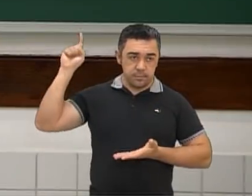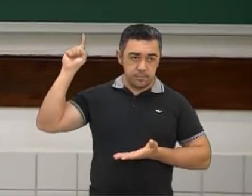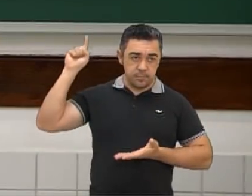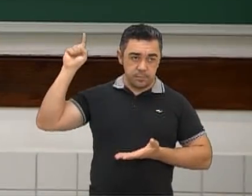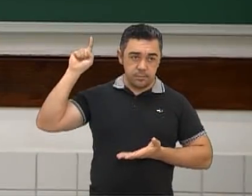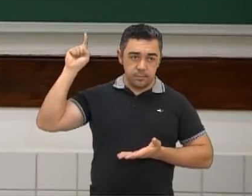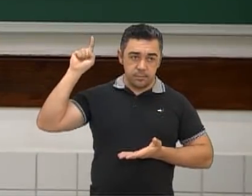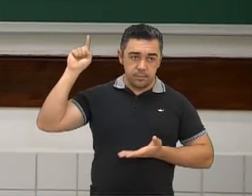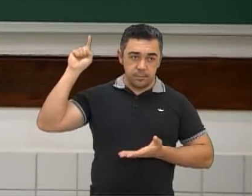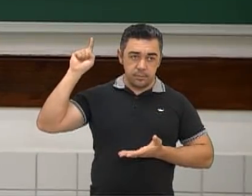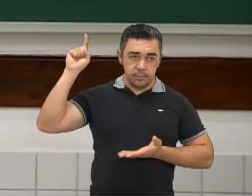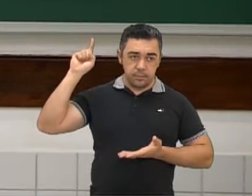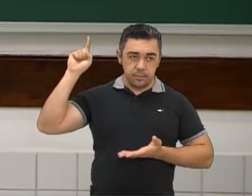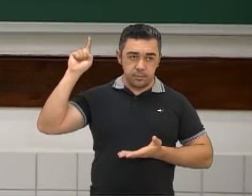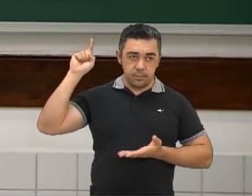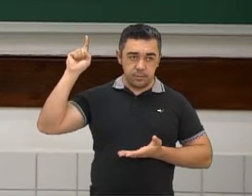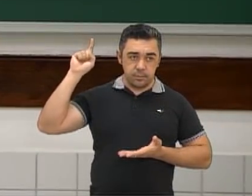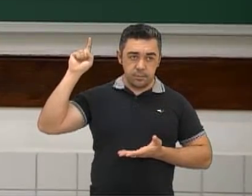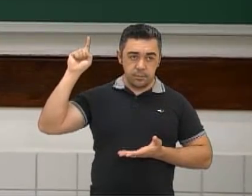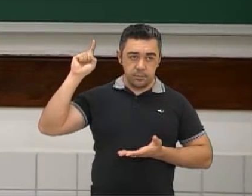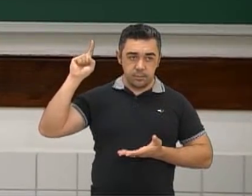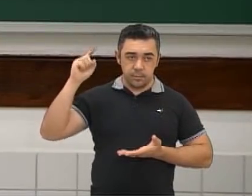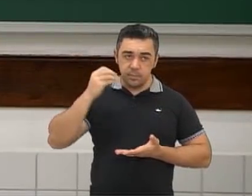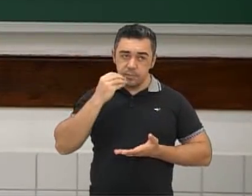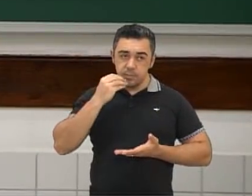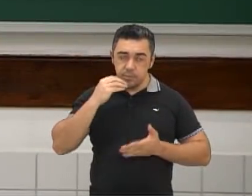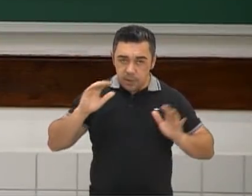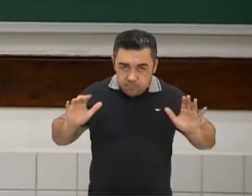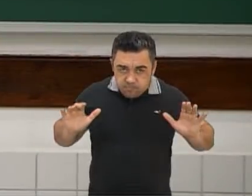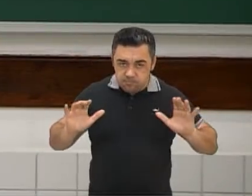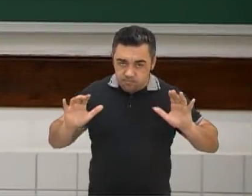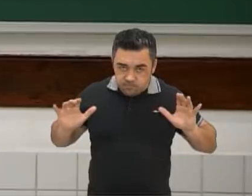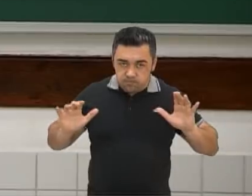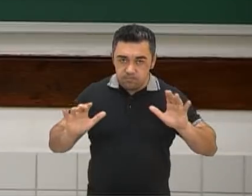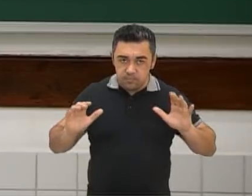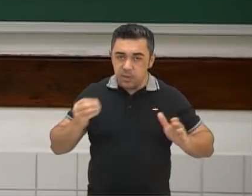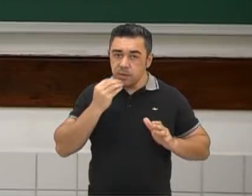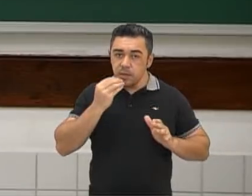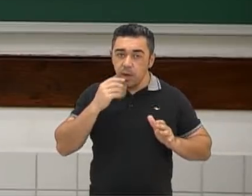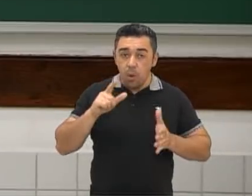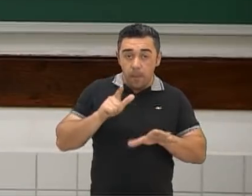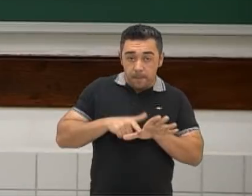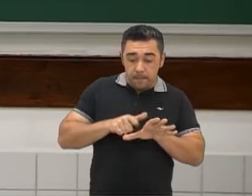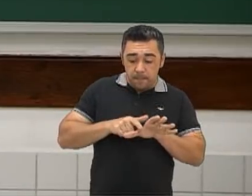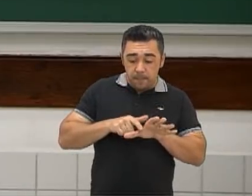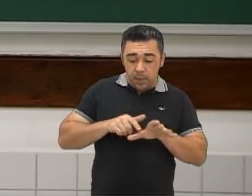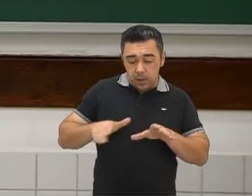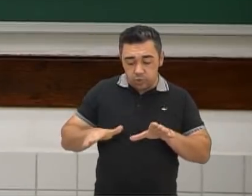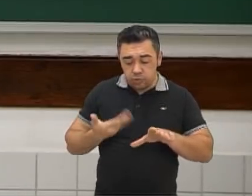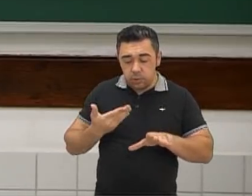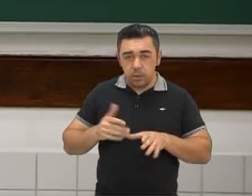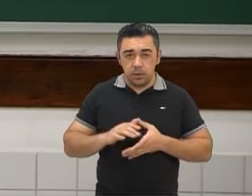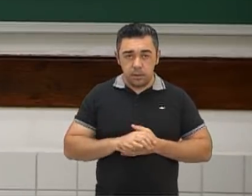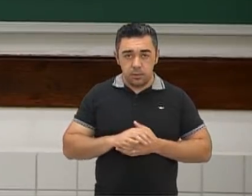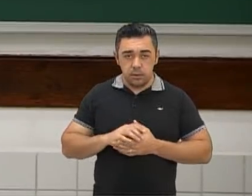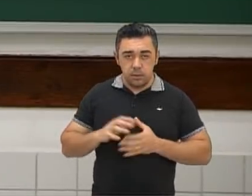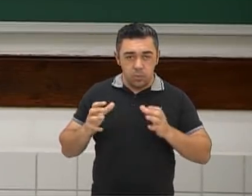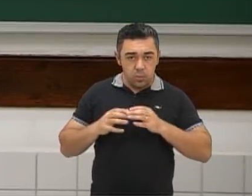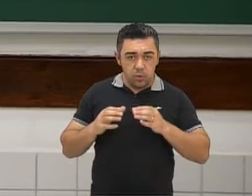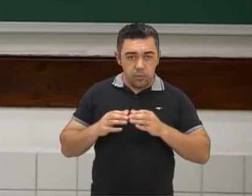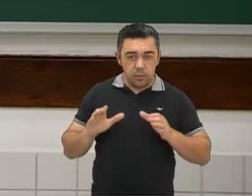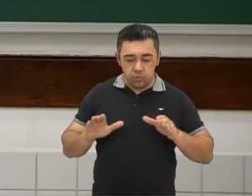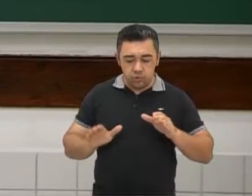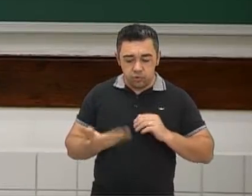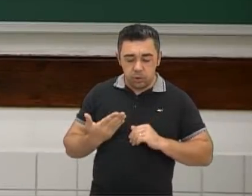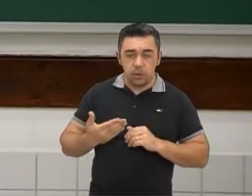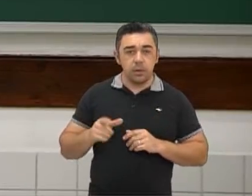outro nesse jogo de empurra e com os pés tentar tirar a bola debaixo dessa formação. Quando a